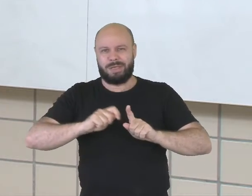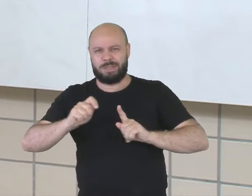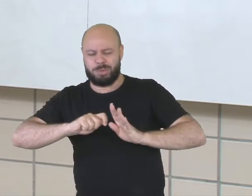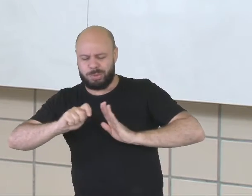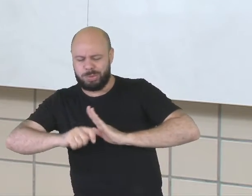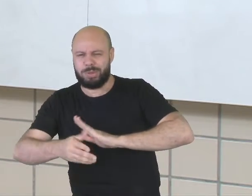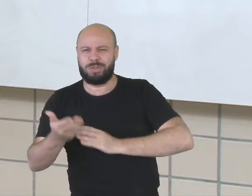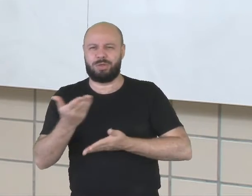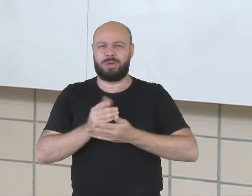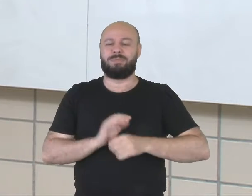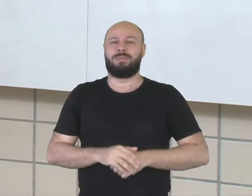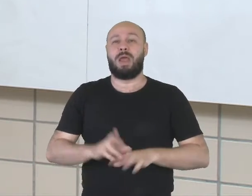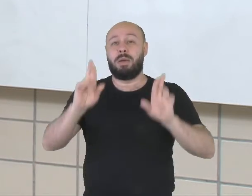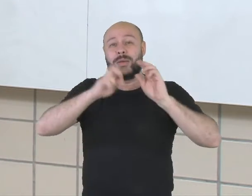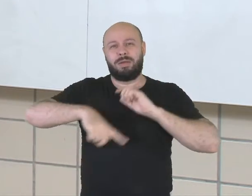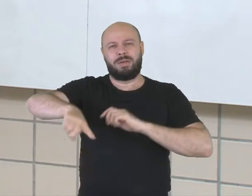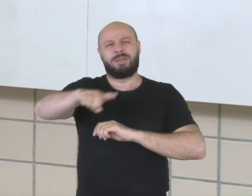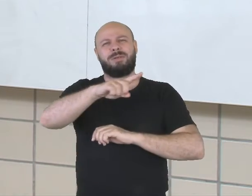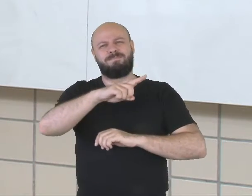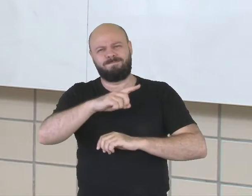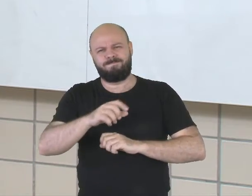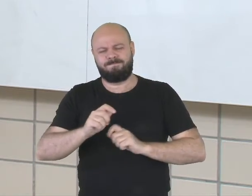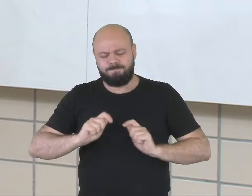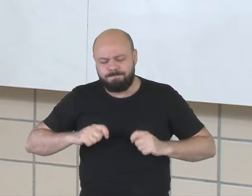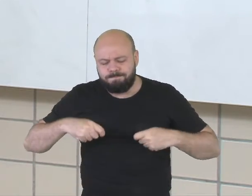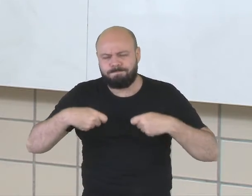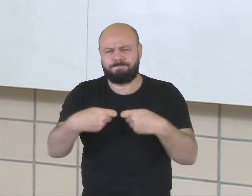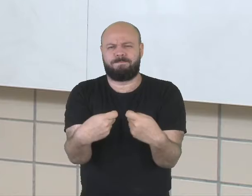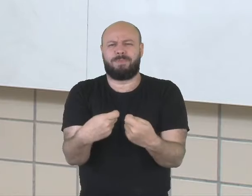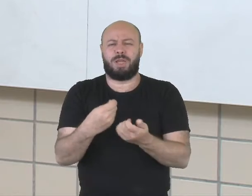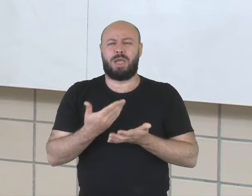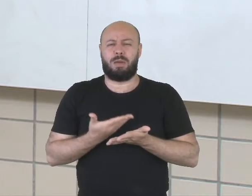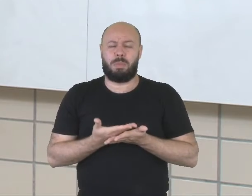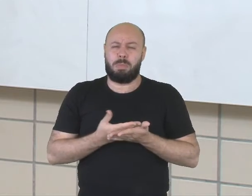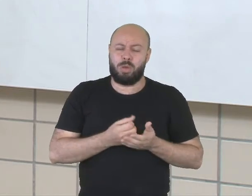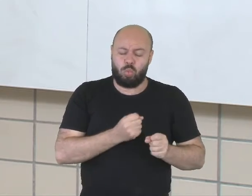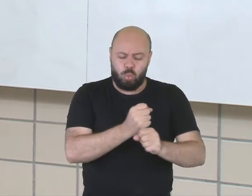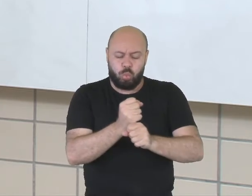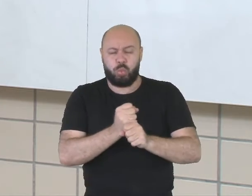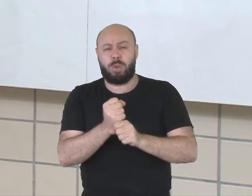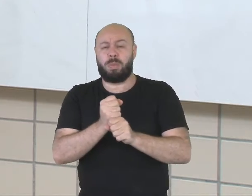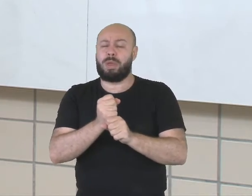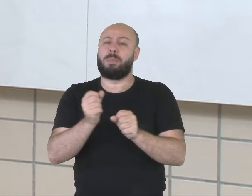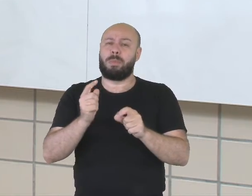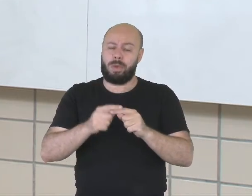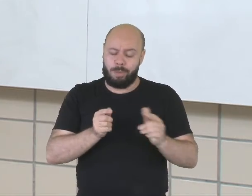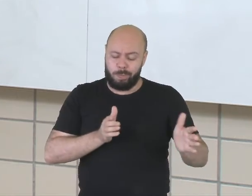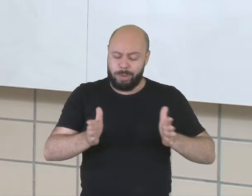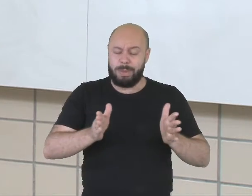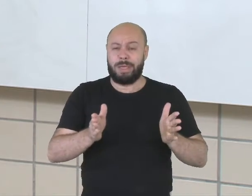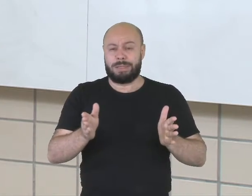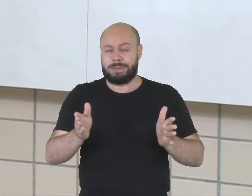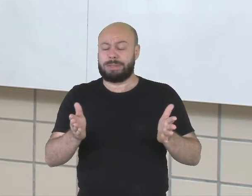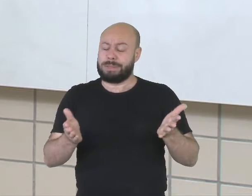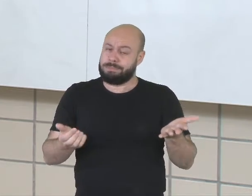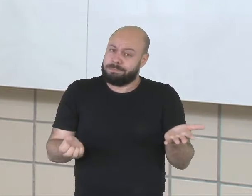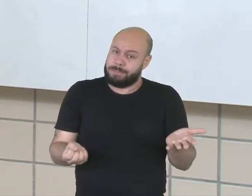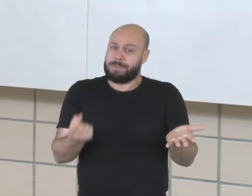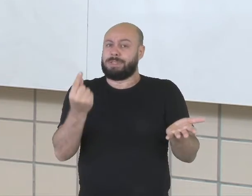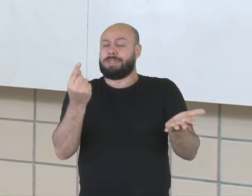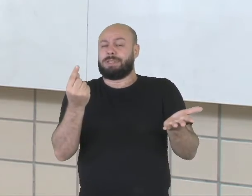Eu realmente espero que vocês tenham se empenhado nesse ano, que foi um ano atípico, a gente repete isso várias